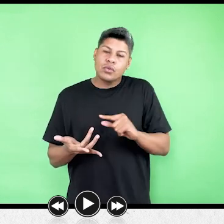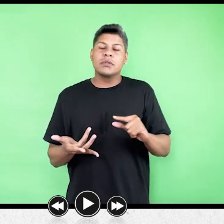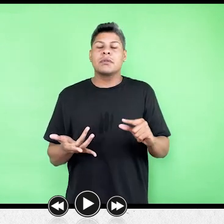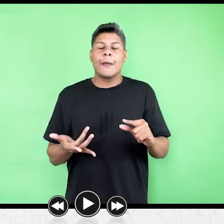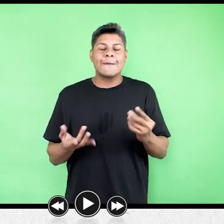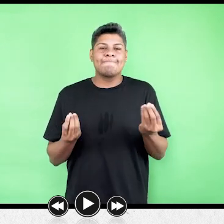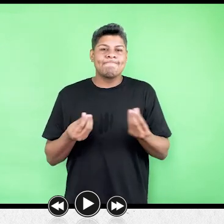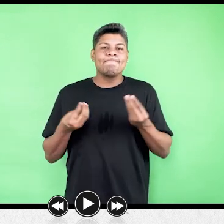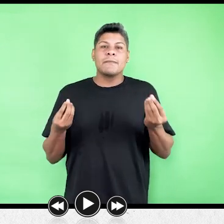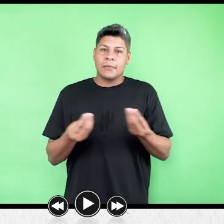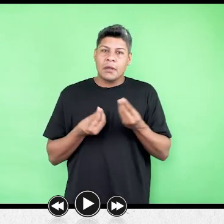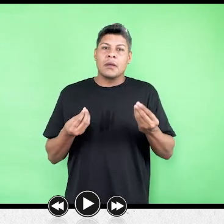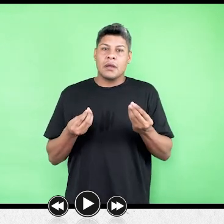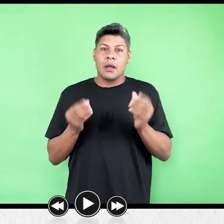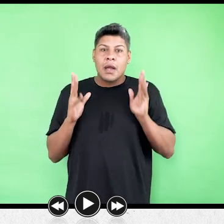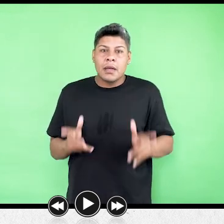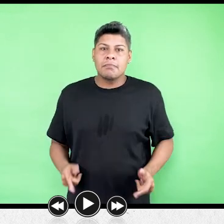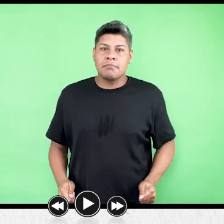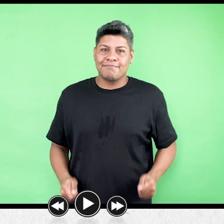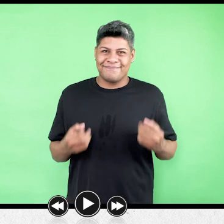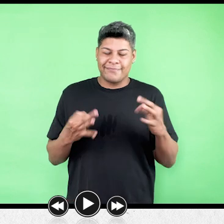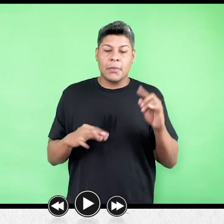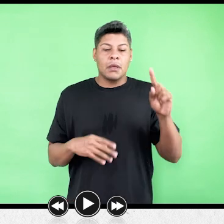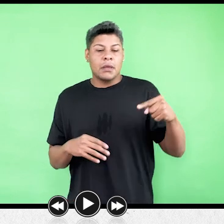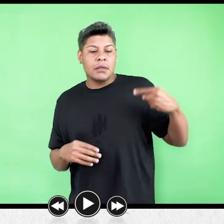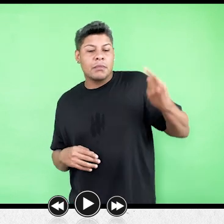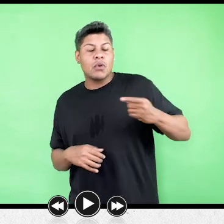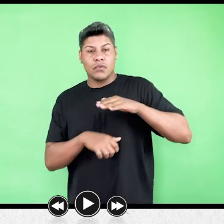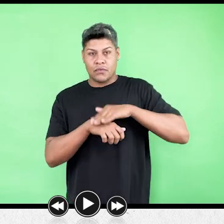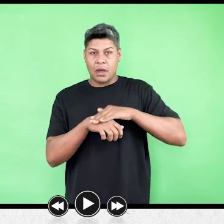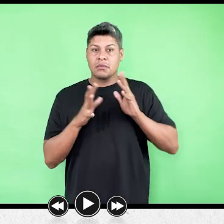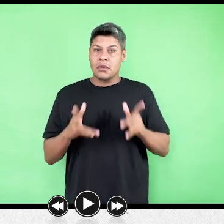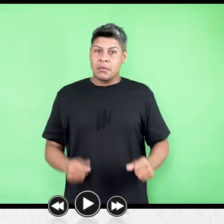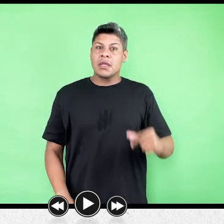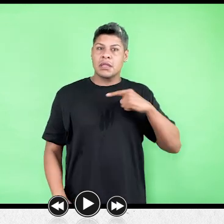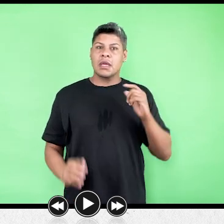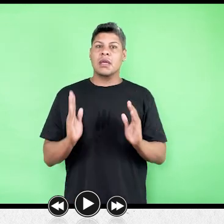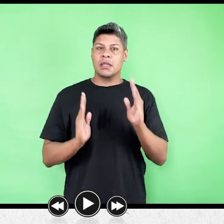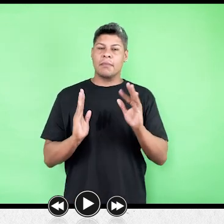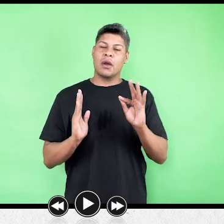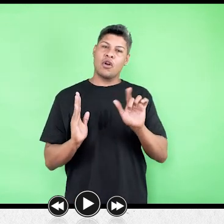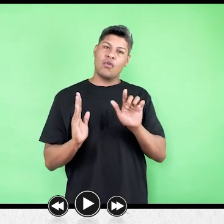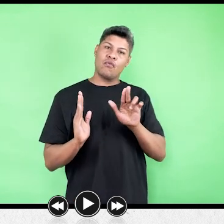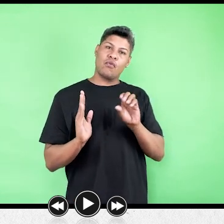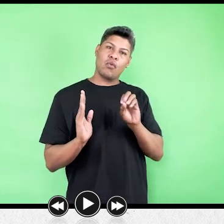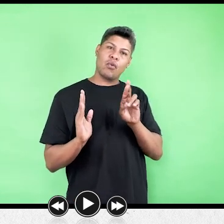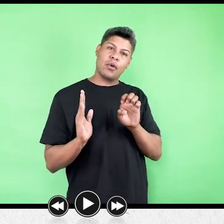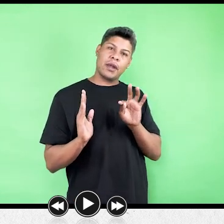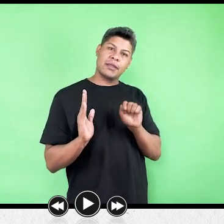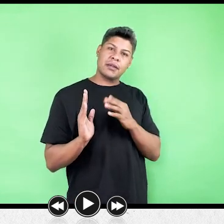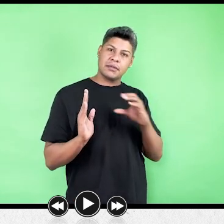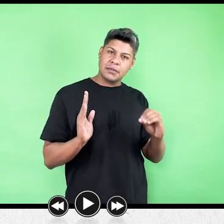essa desinfecção, né? E depois que faz a desinfecção, a gente tem a etapa de fluoretação, que também se